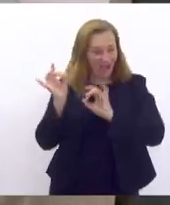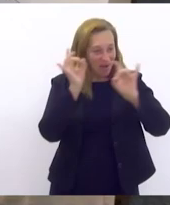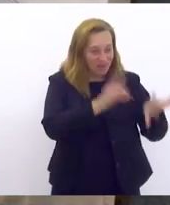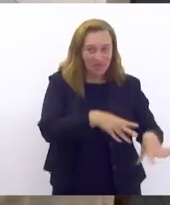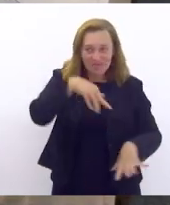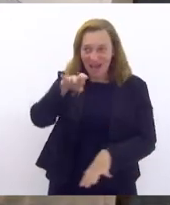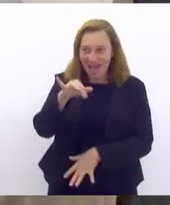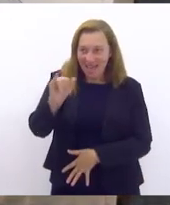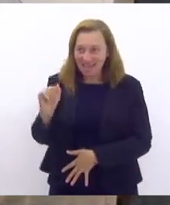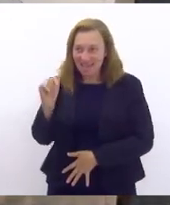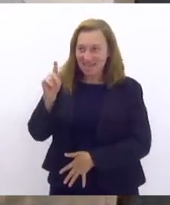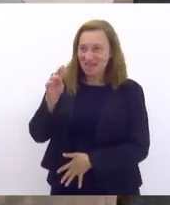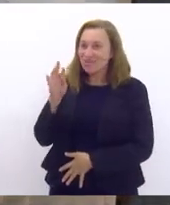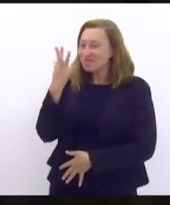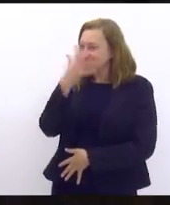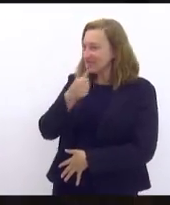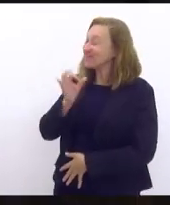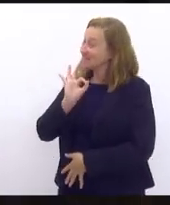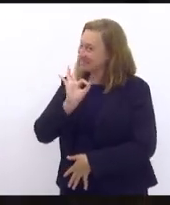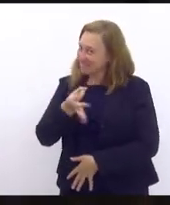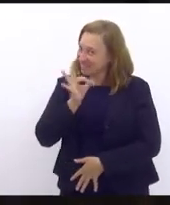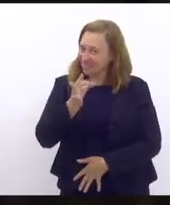Bonita com toda certeza.